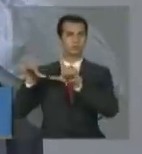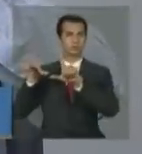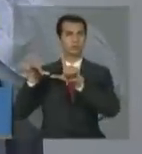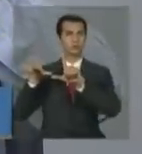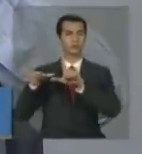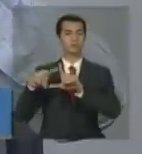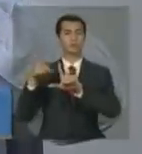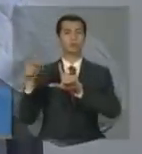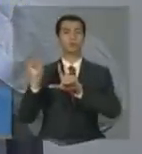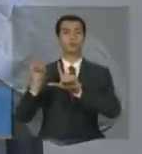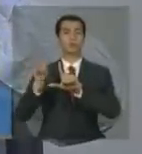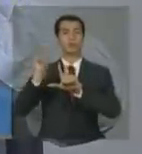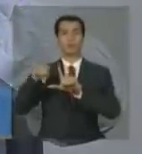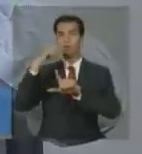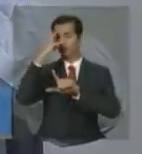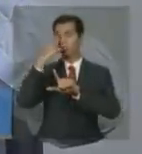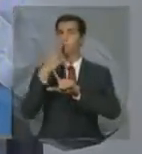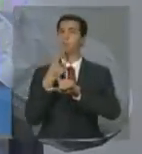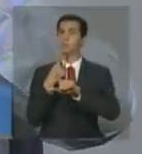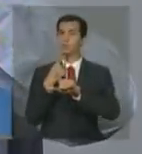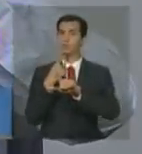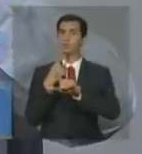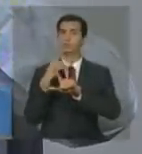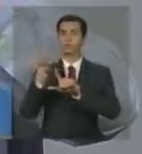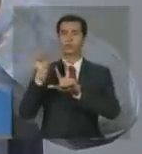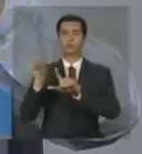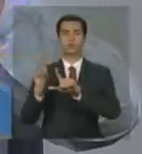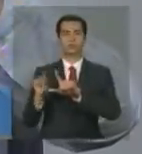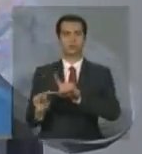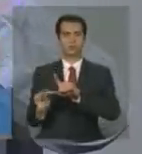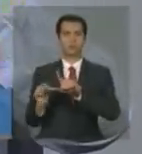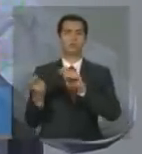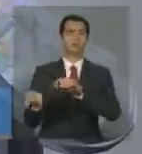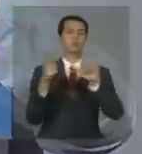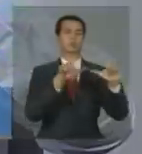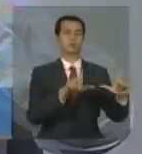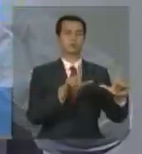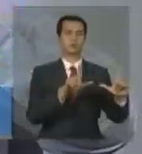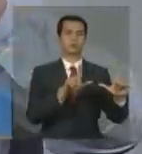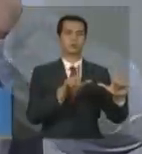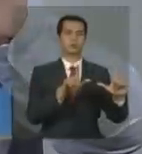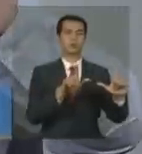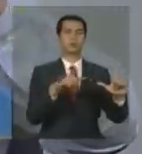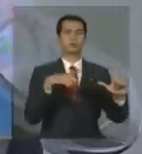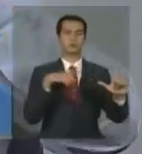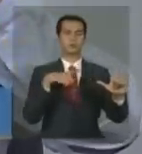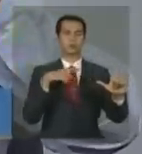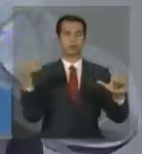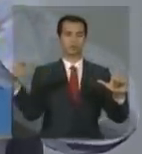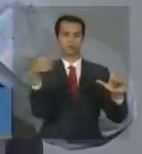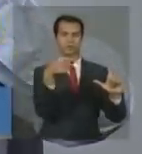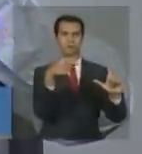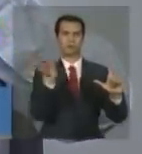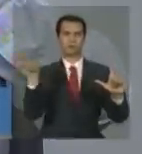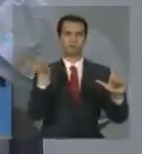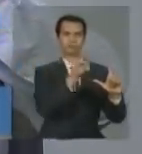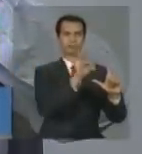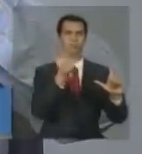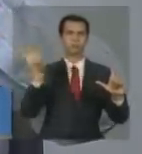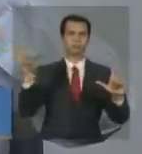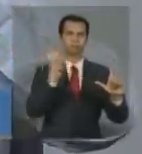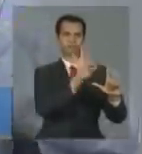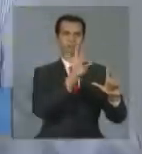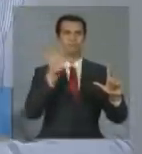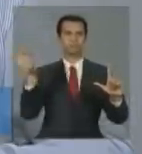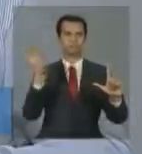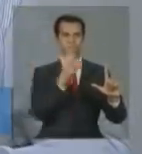vai ter a lista de perfis que ele pode delegar. E uma janela da direita vazia, entre elas uma setinha, bem mais didático possível. Ele vai